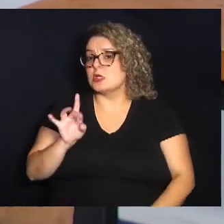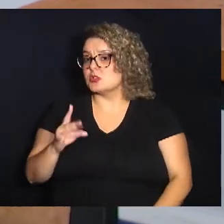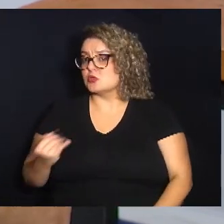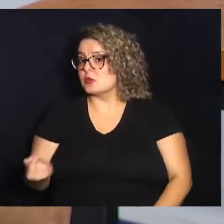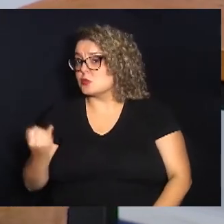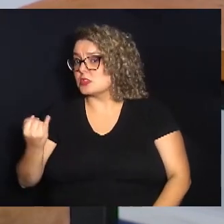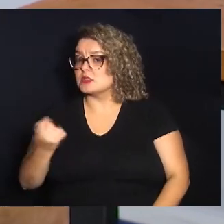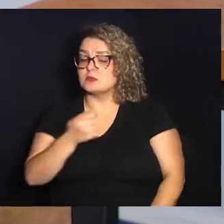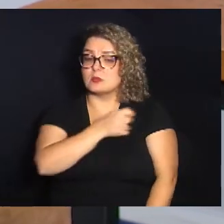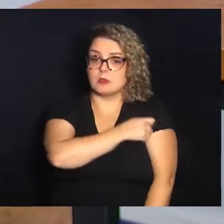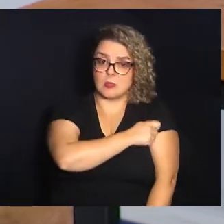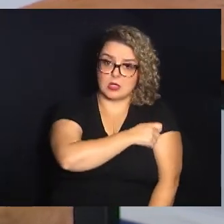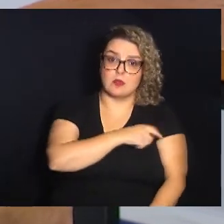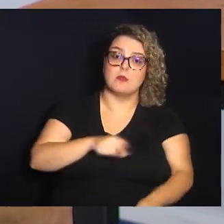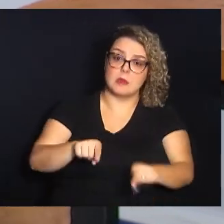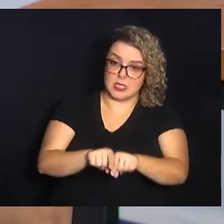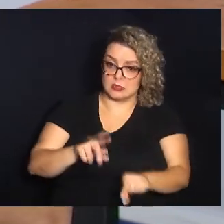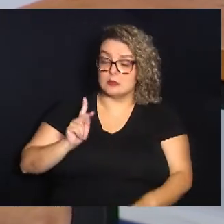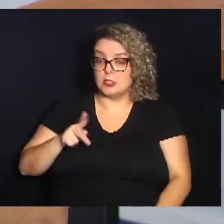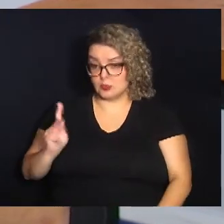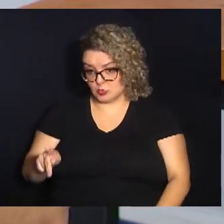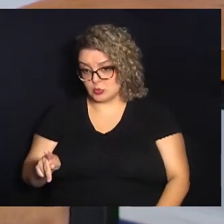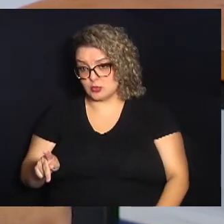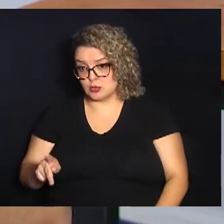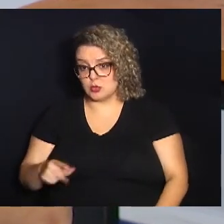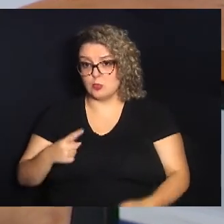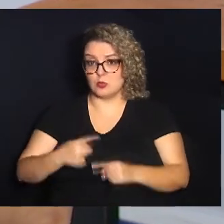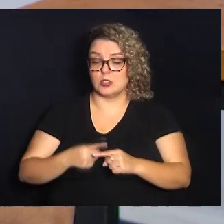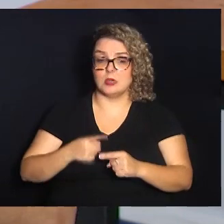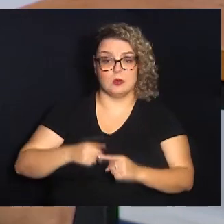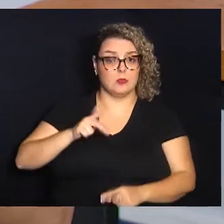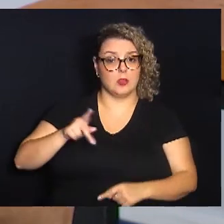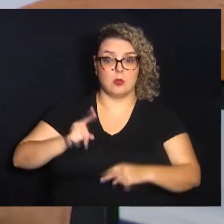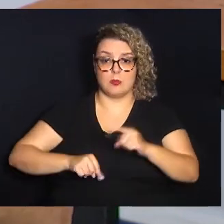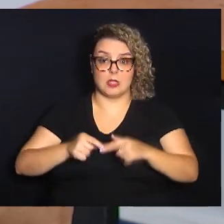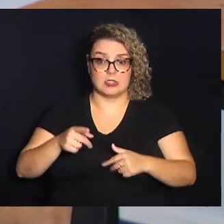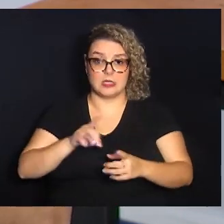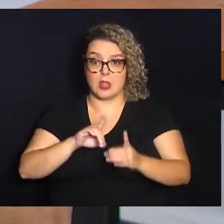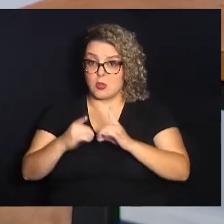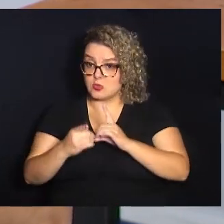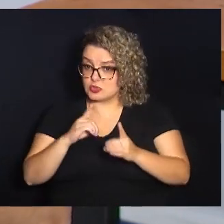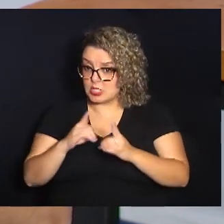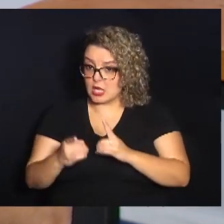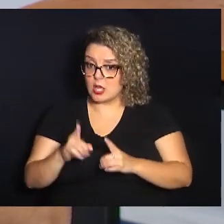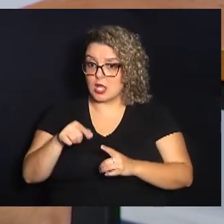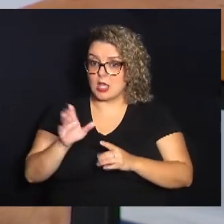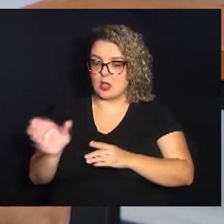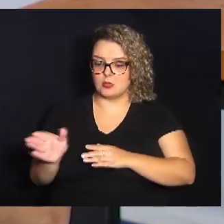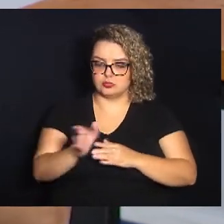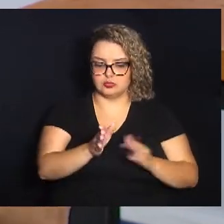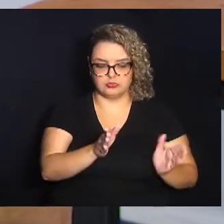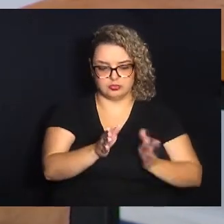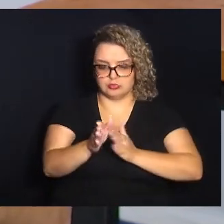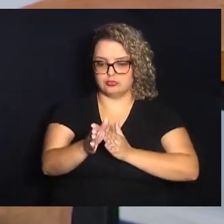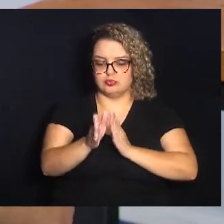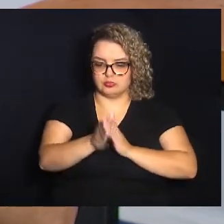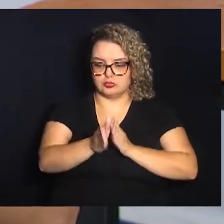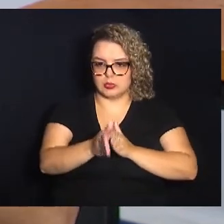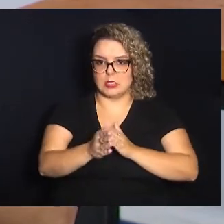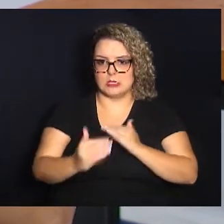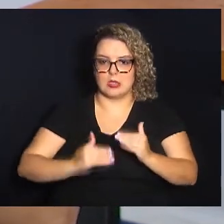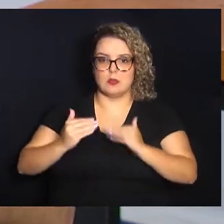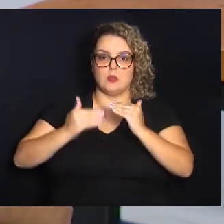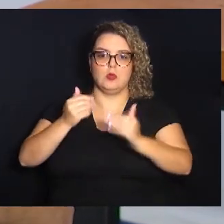é só a importância para os alunos, mas também para o professor. Para o professor, o material didático ele é o norteador